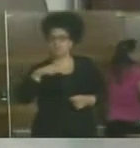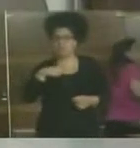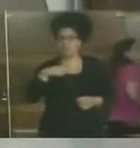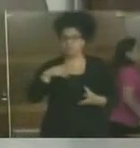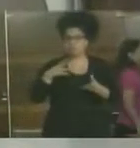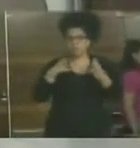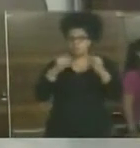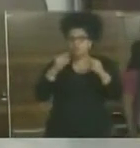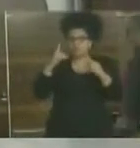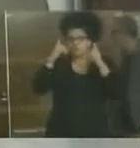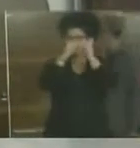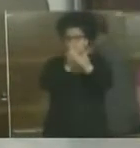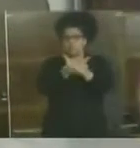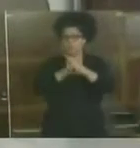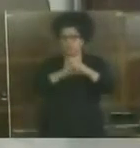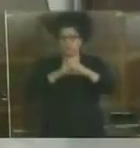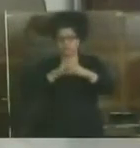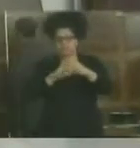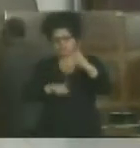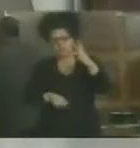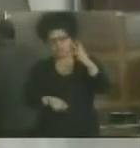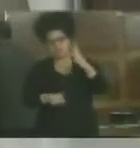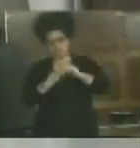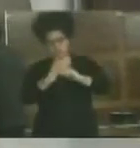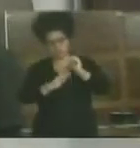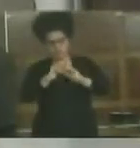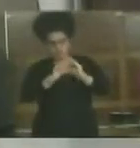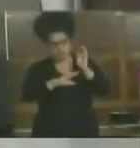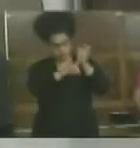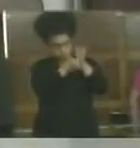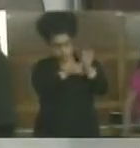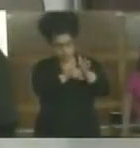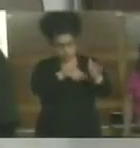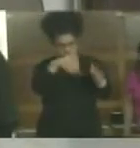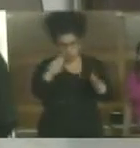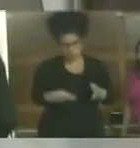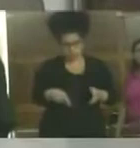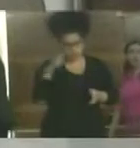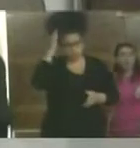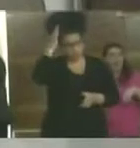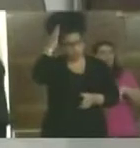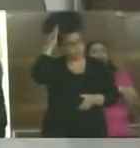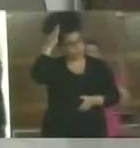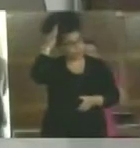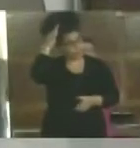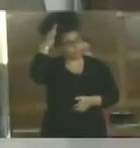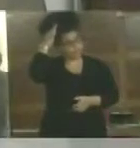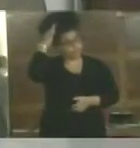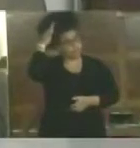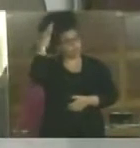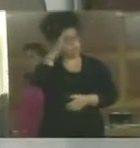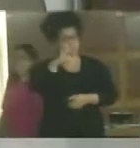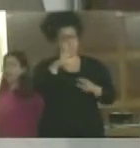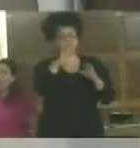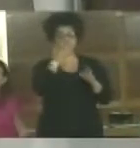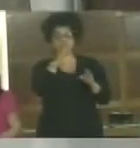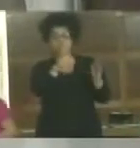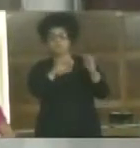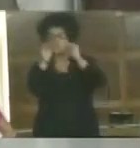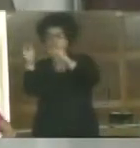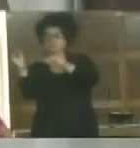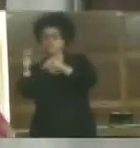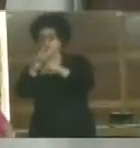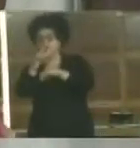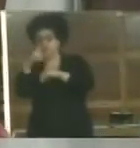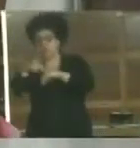Por quê? Porque tiraram 3 peritos, vereadora Tite, aqui criminais, levaram e não repuseram. Tiraram de Angra e